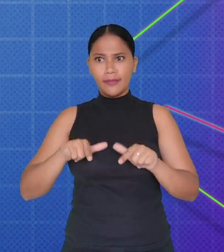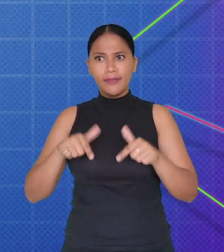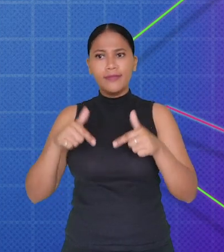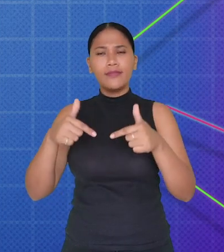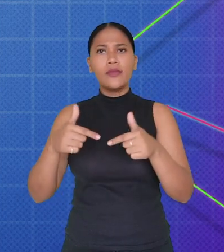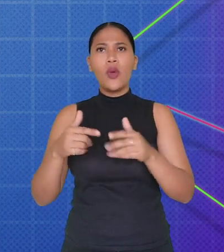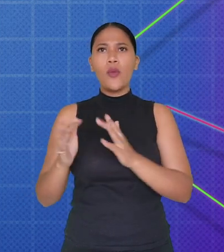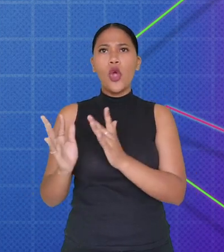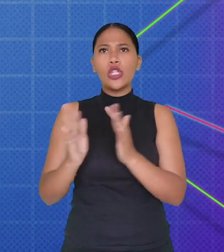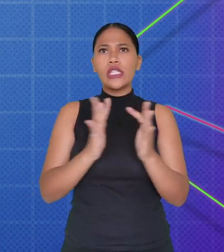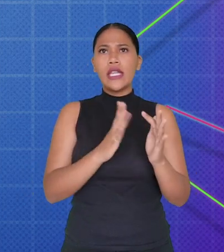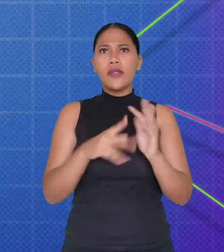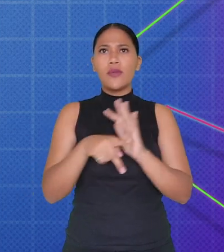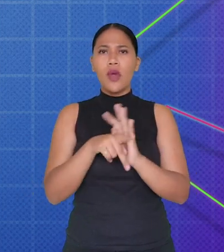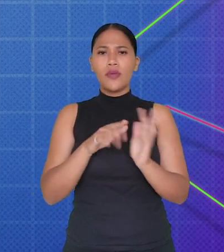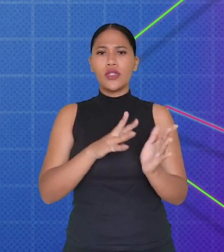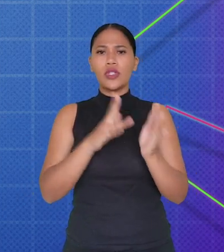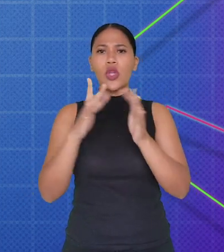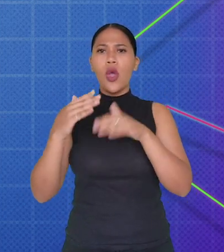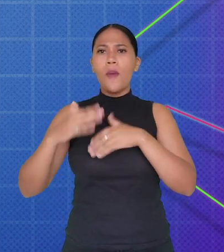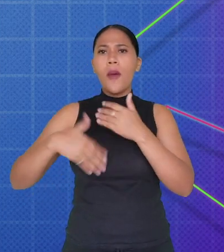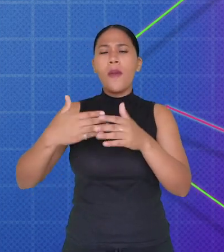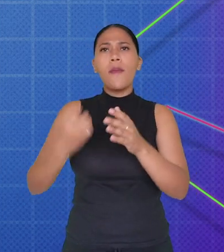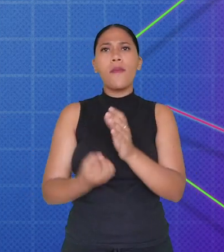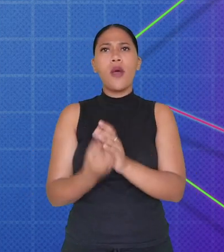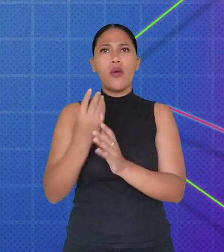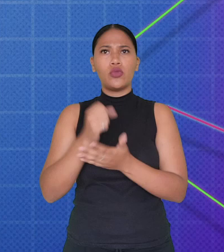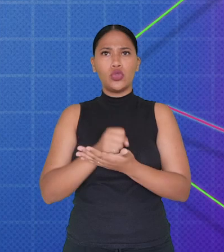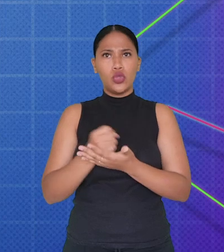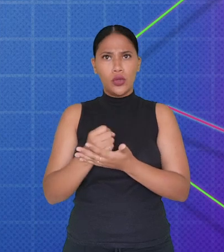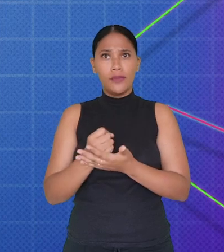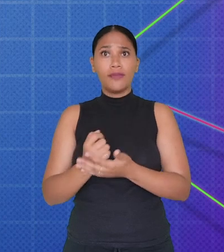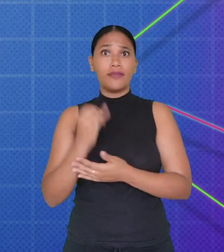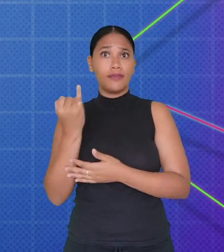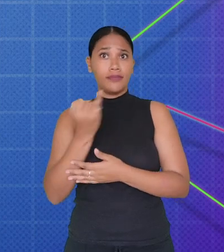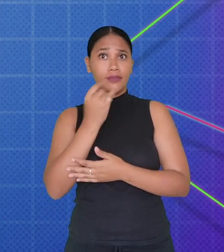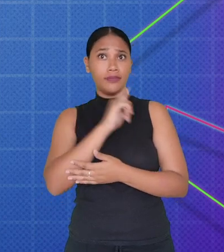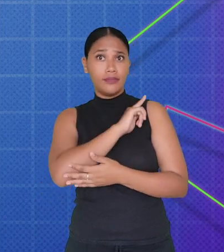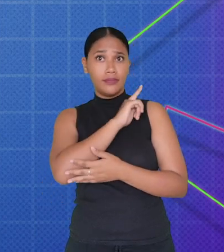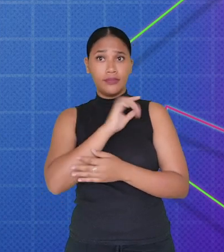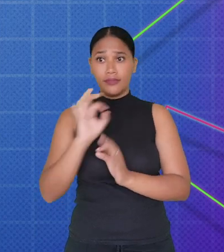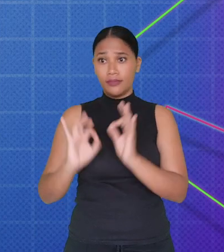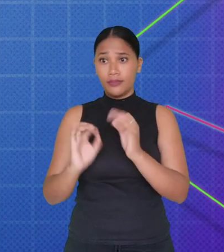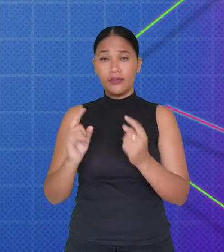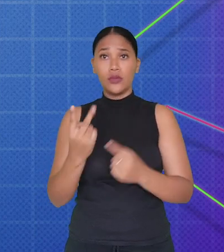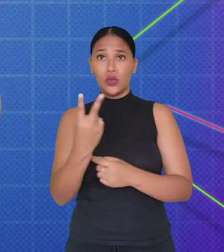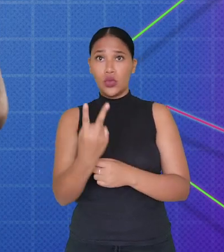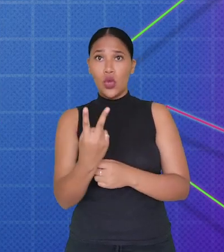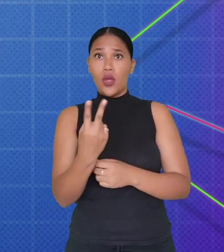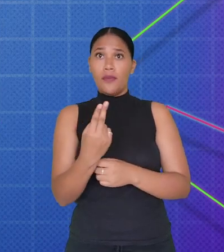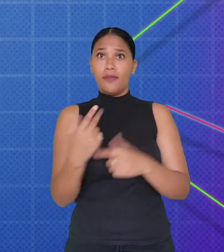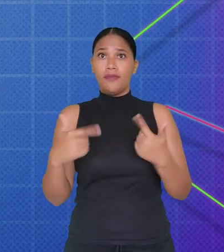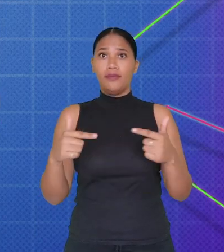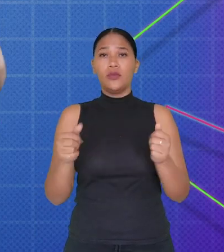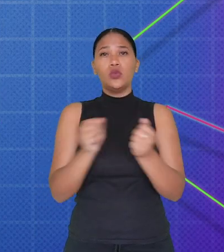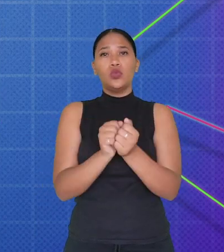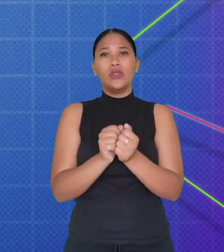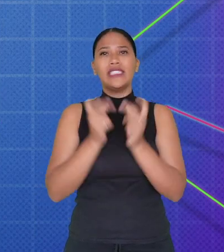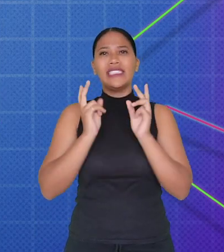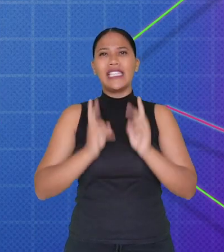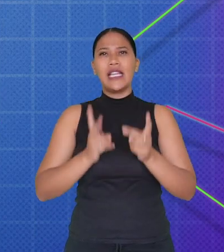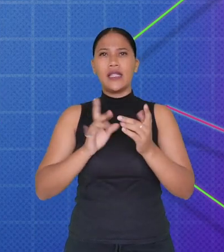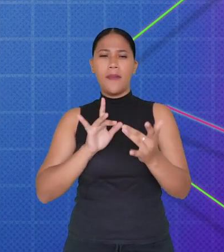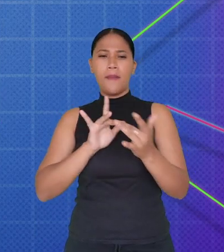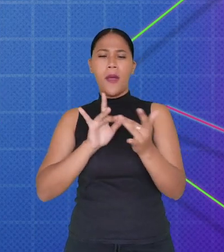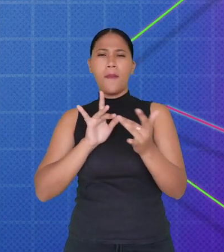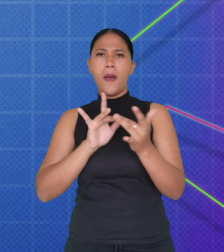E engajada durante todo o processo de desenvolvimento do jogo é importante que o gestor e o produtor trabalha em conjunto E que